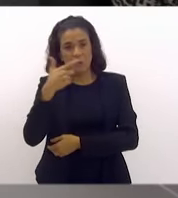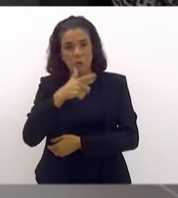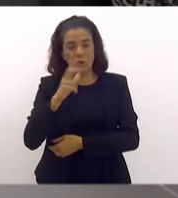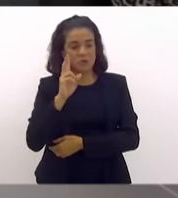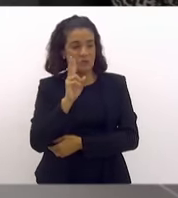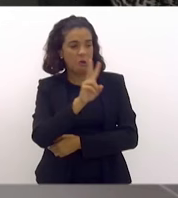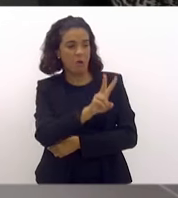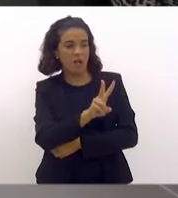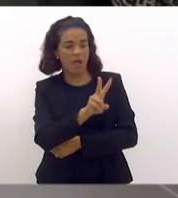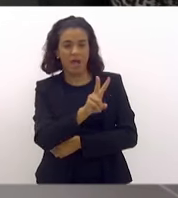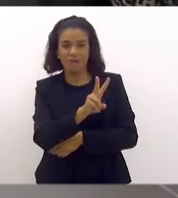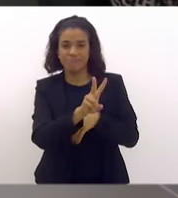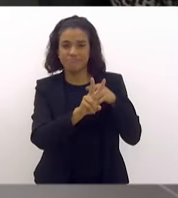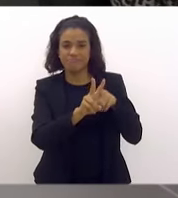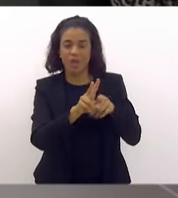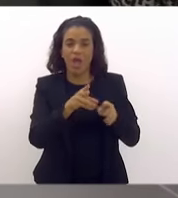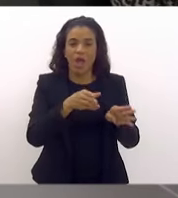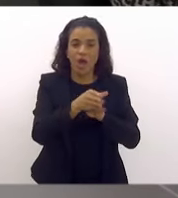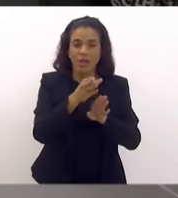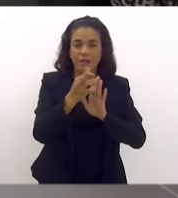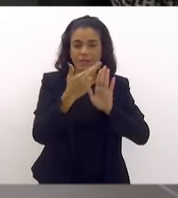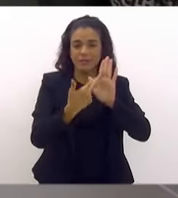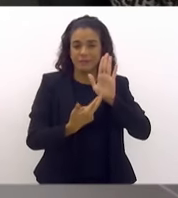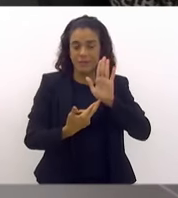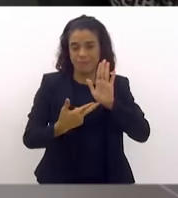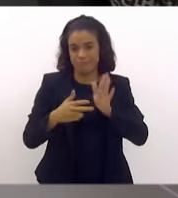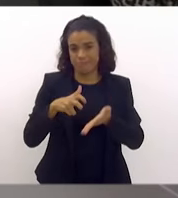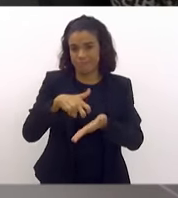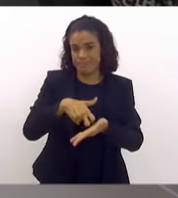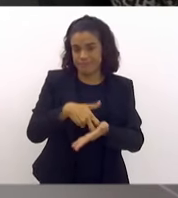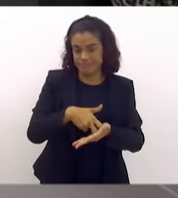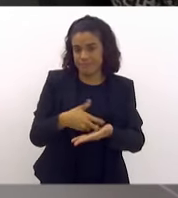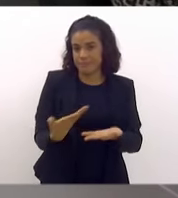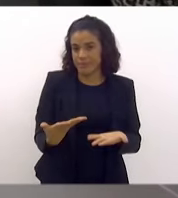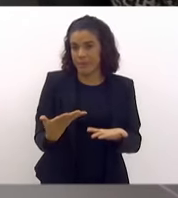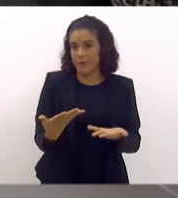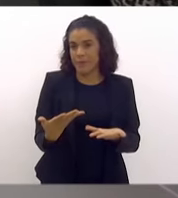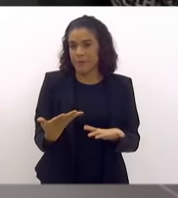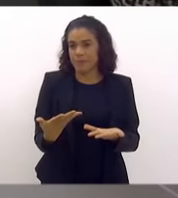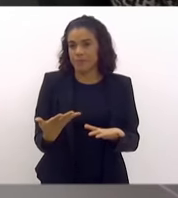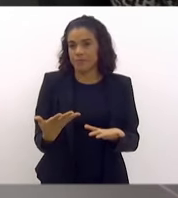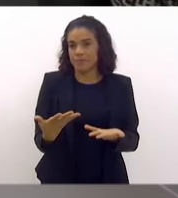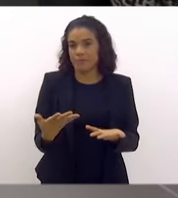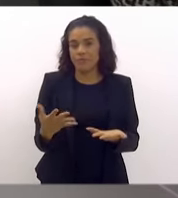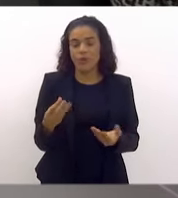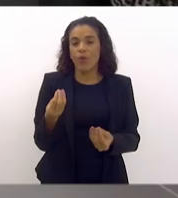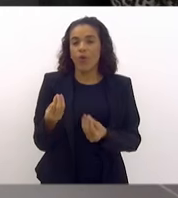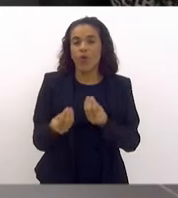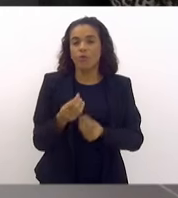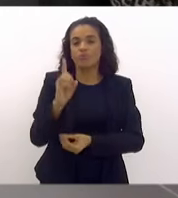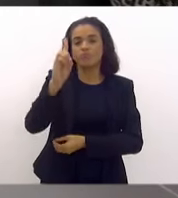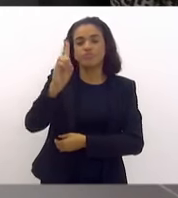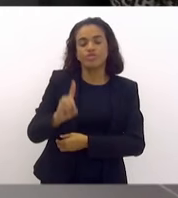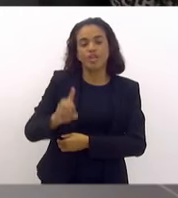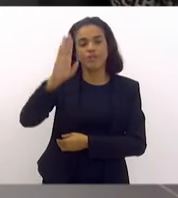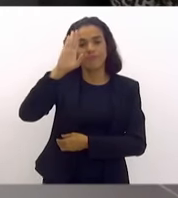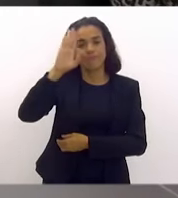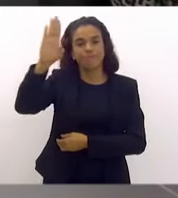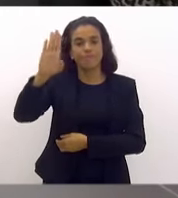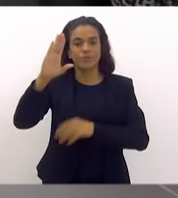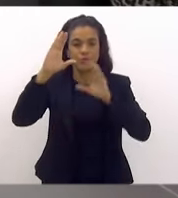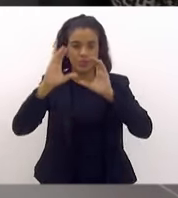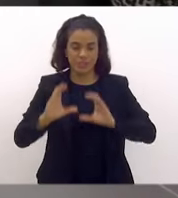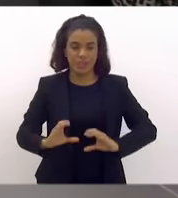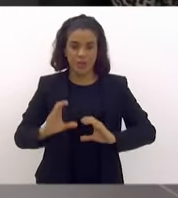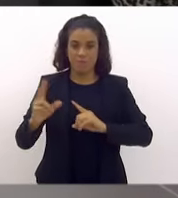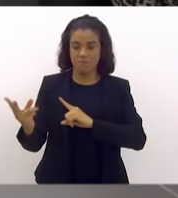diferente das normas processuais penais como não um direito fundamental do cidadão se